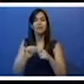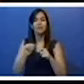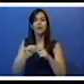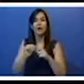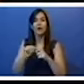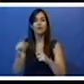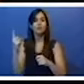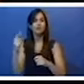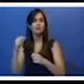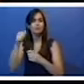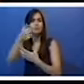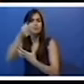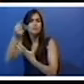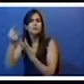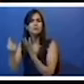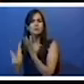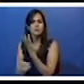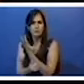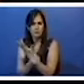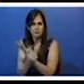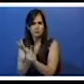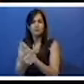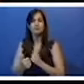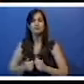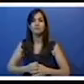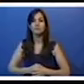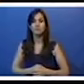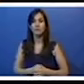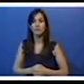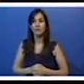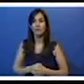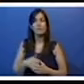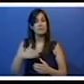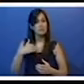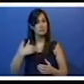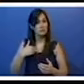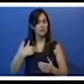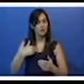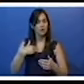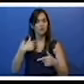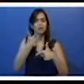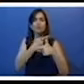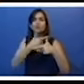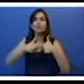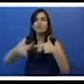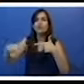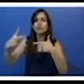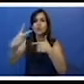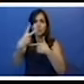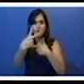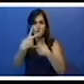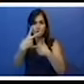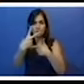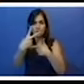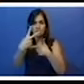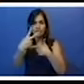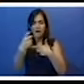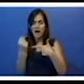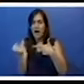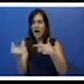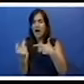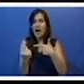trapézio corresponde a qual fração do hexágono se eu dividir em dois e cada